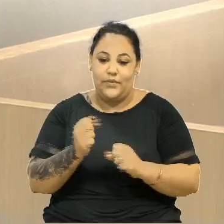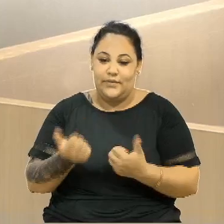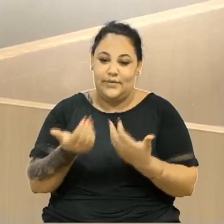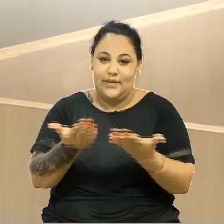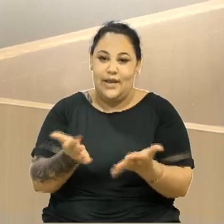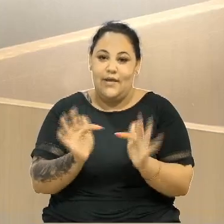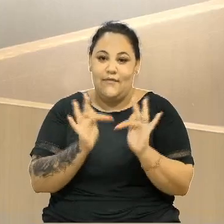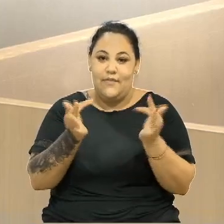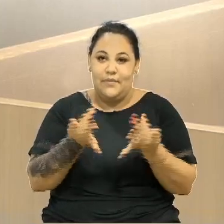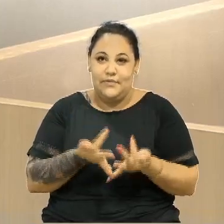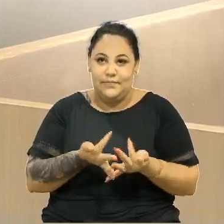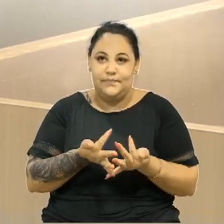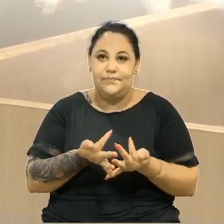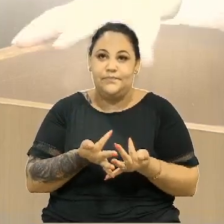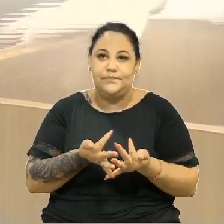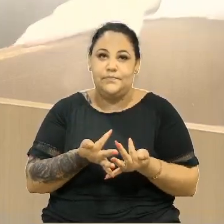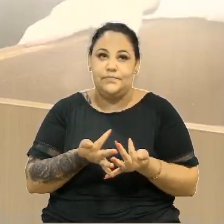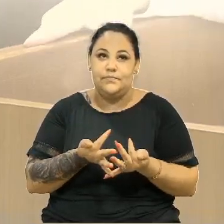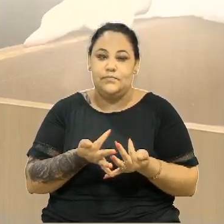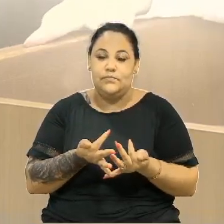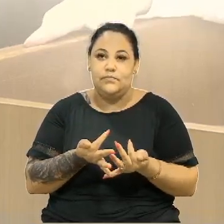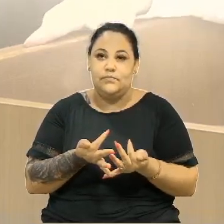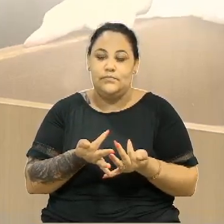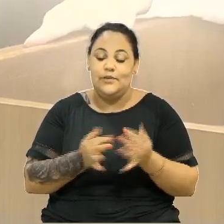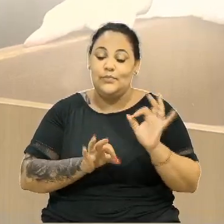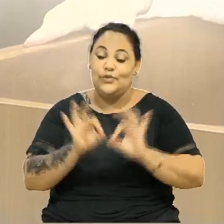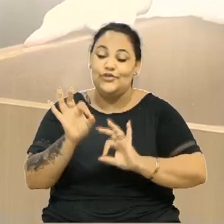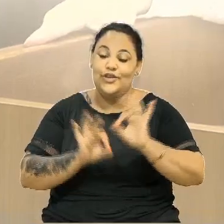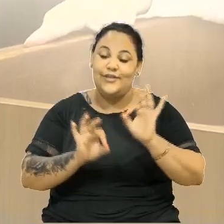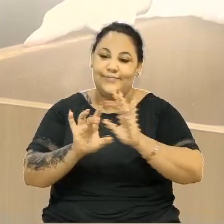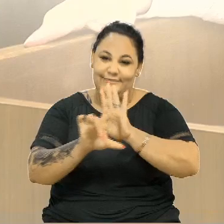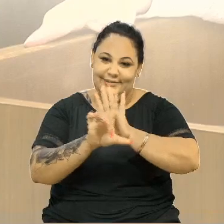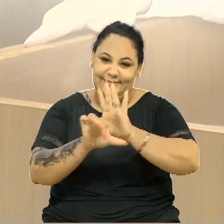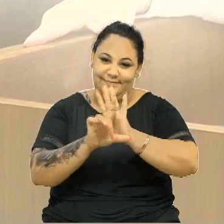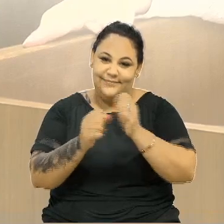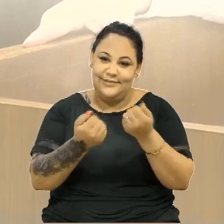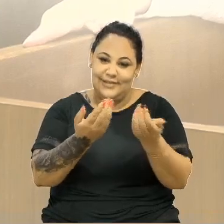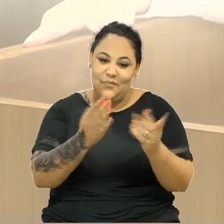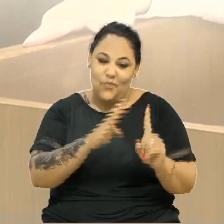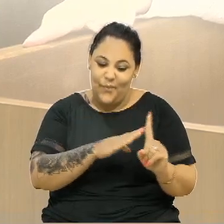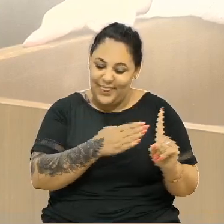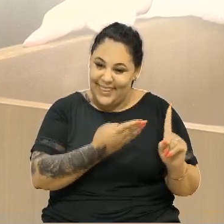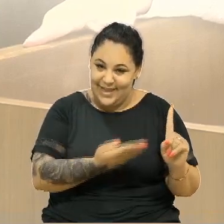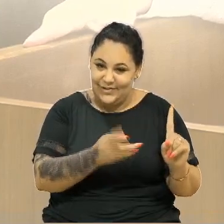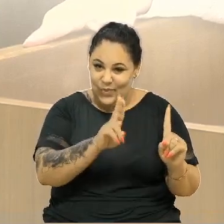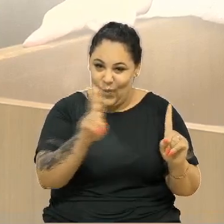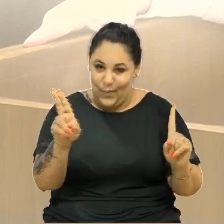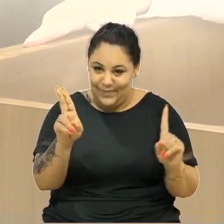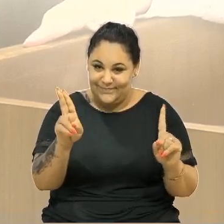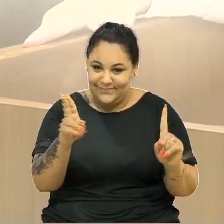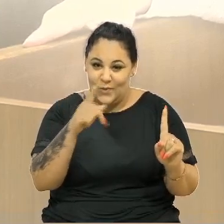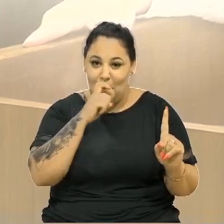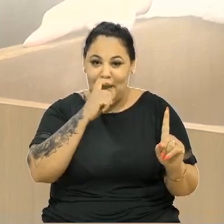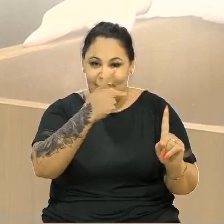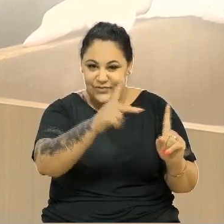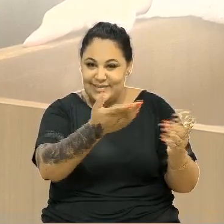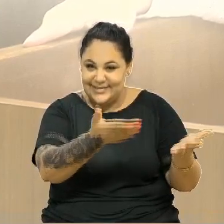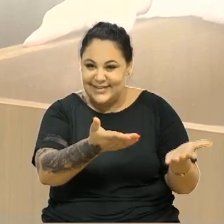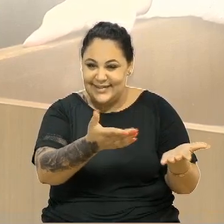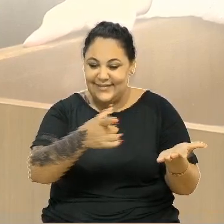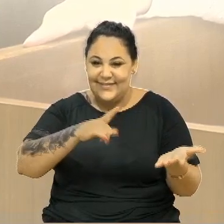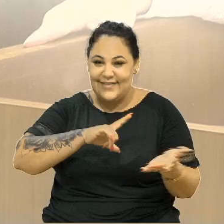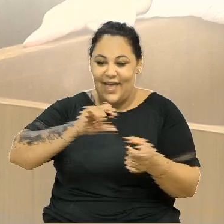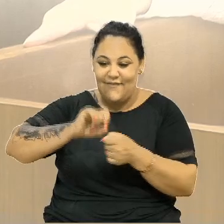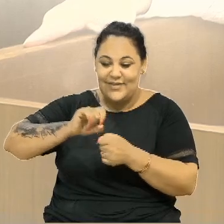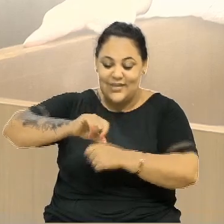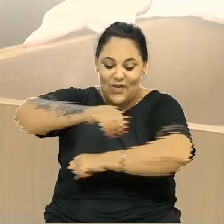vocês este projeto de lei, fazendo com que aquela localidade onde